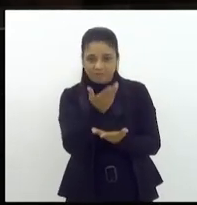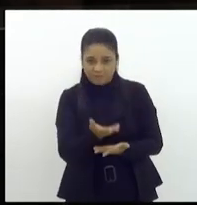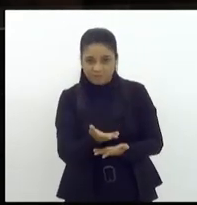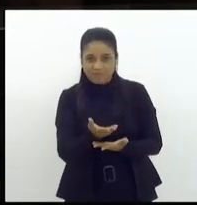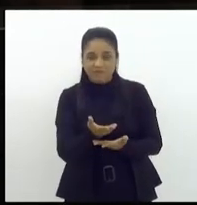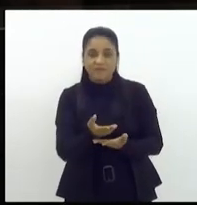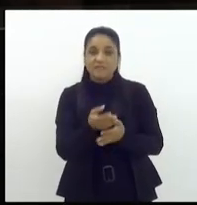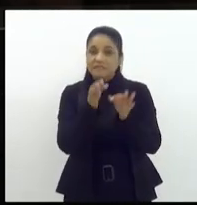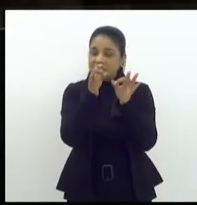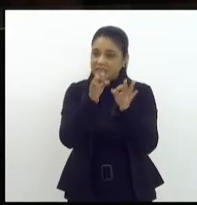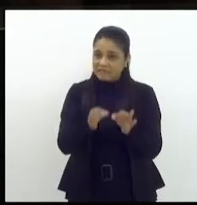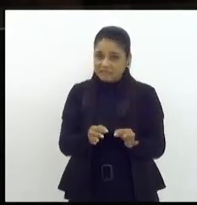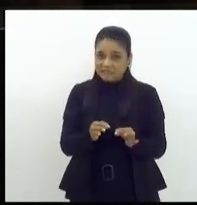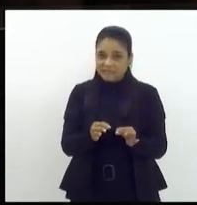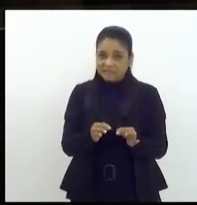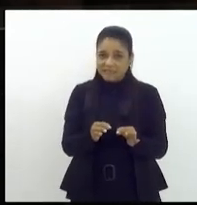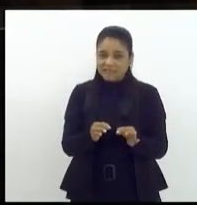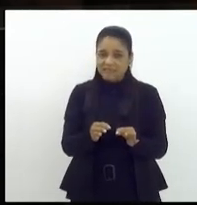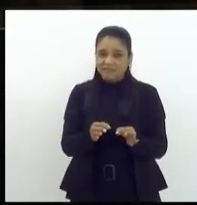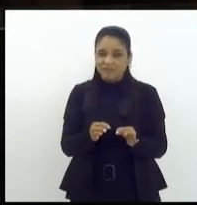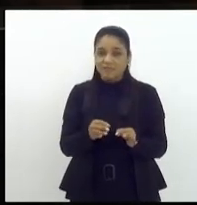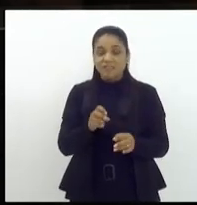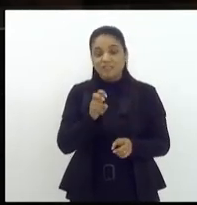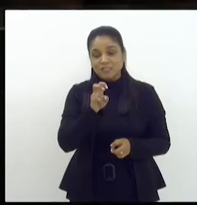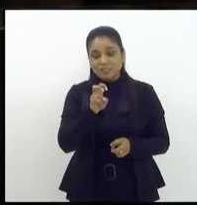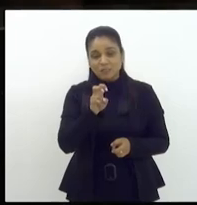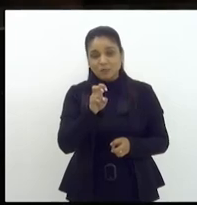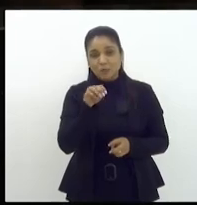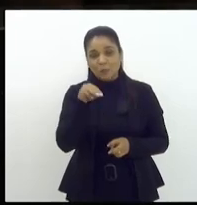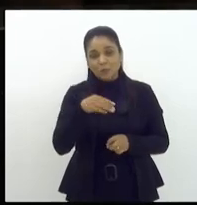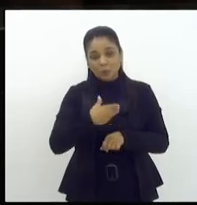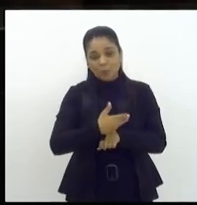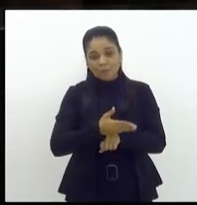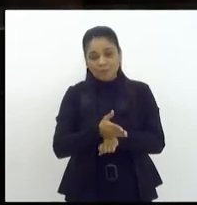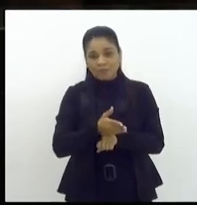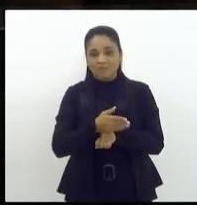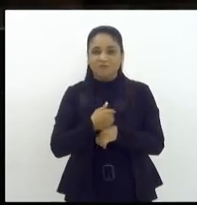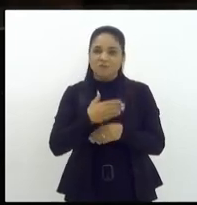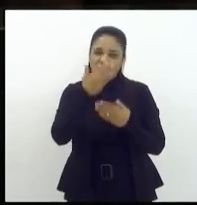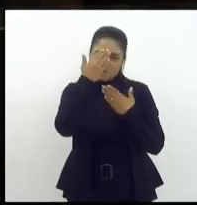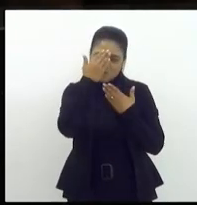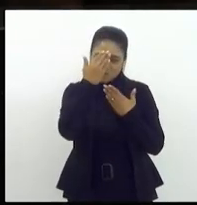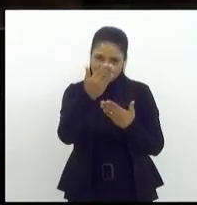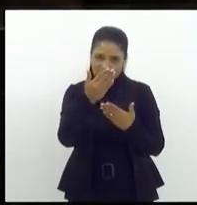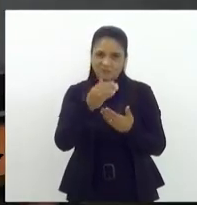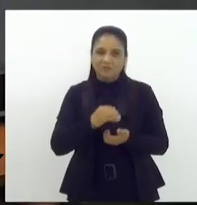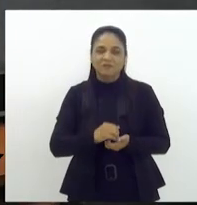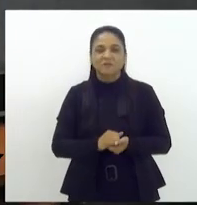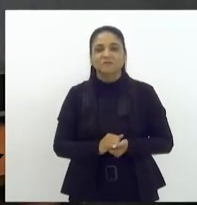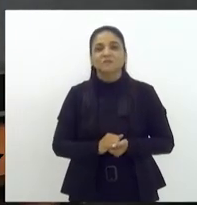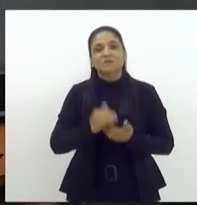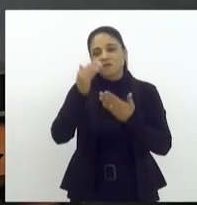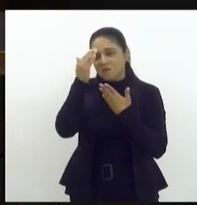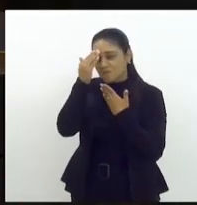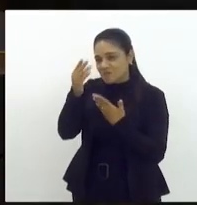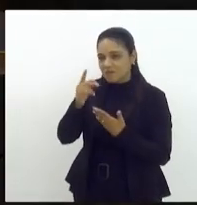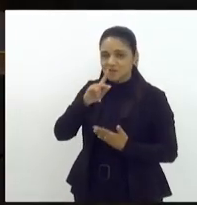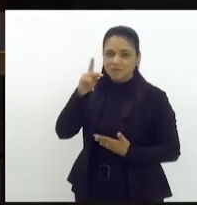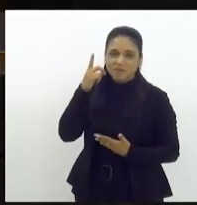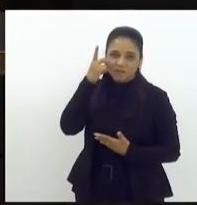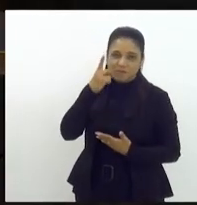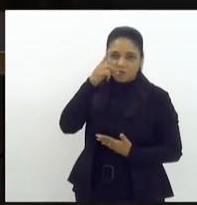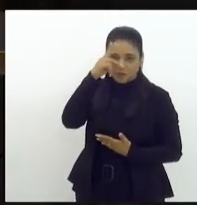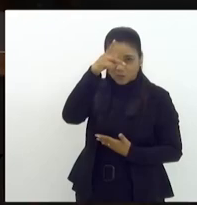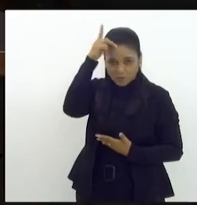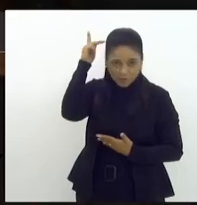na certeza que eu passei cinco minutos da minha hora muito obrigado Obrigado Deputado Luiz Paulo